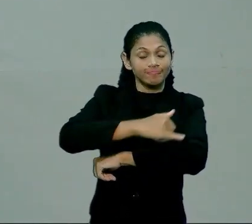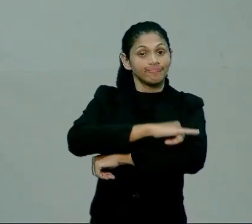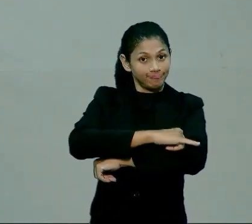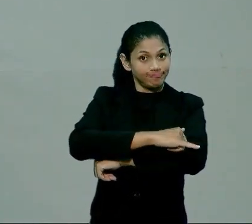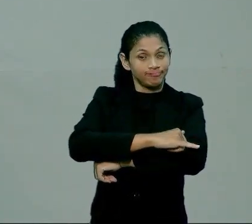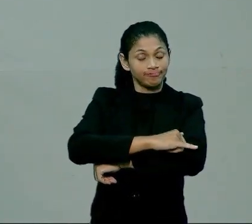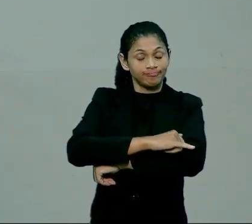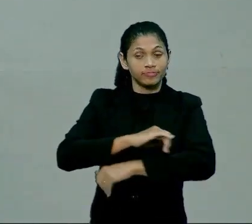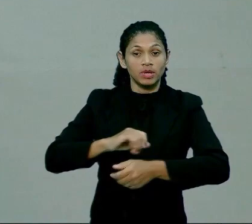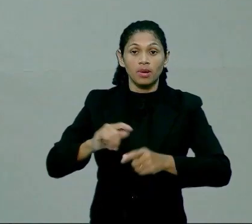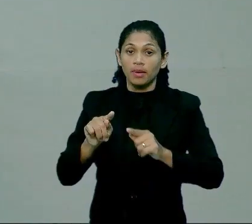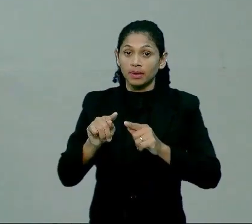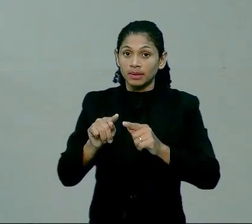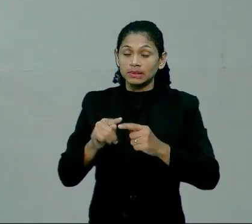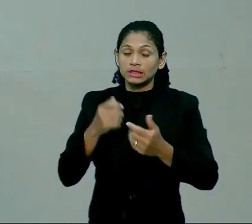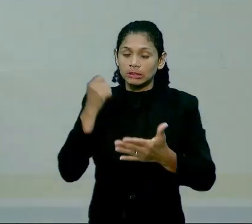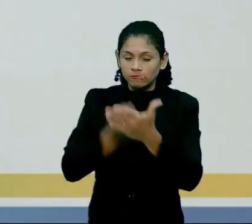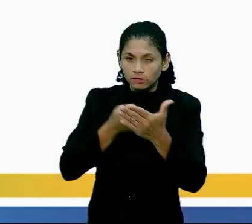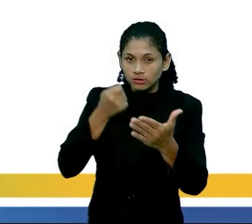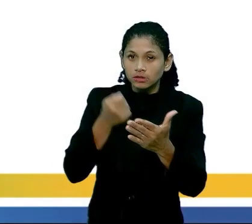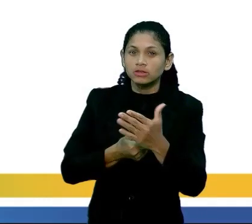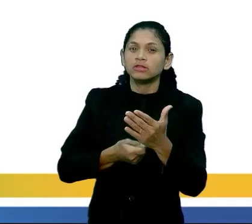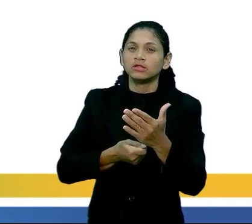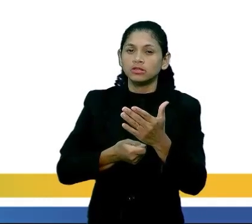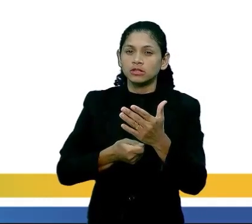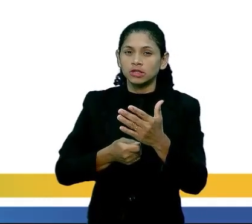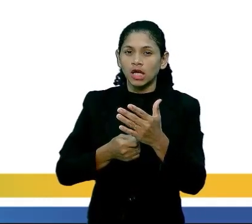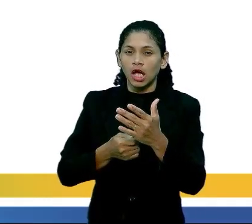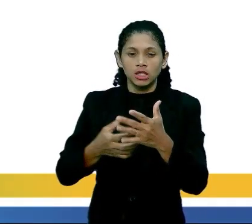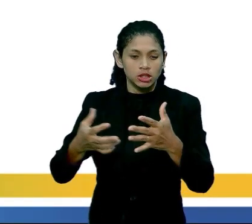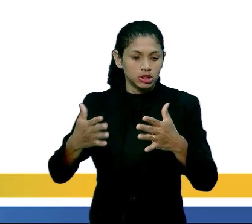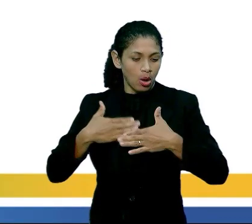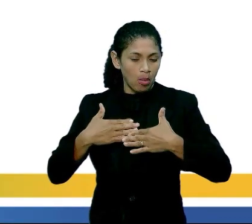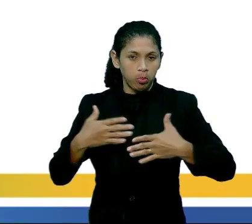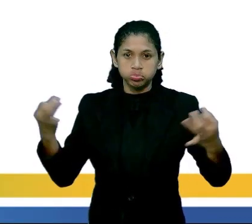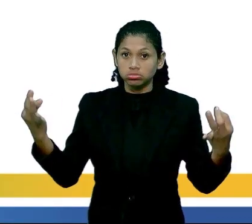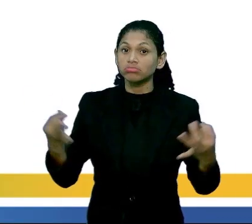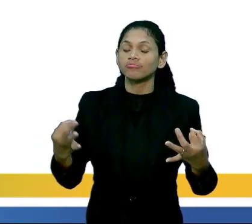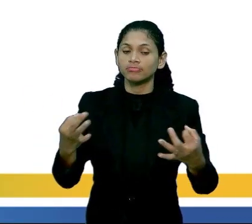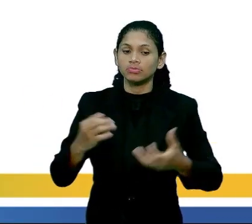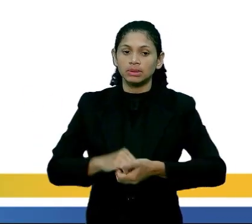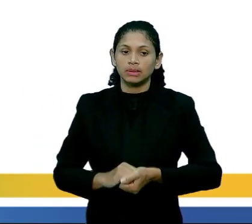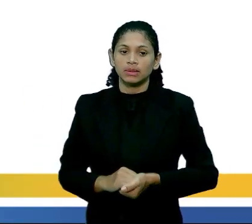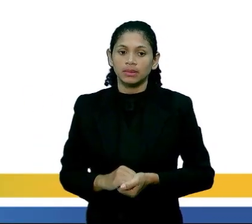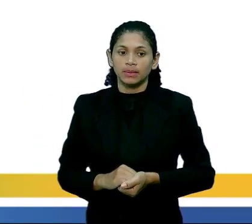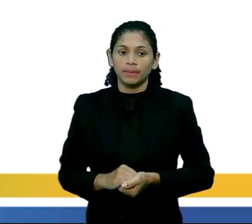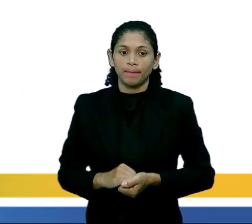essa cobrança estética acaba induzindo a essa não obesidade, beleza? A alternativa C está